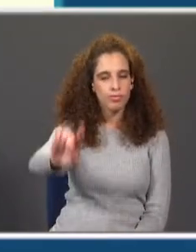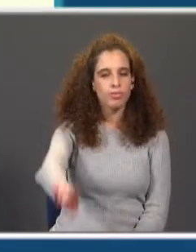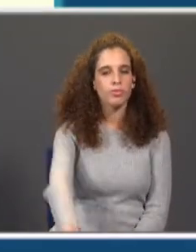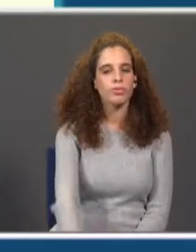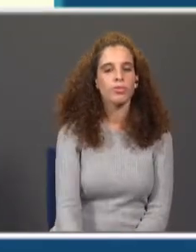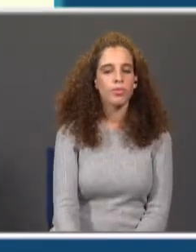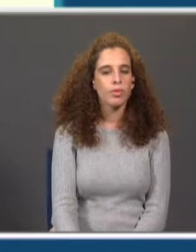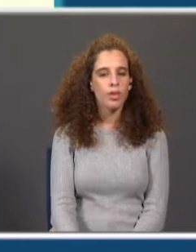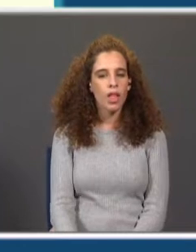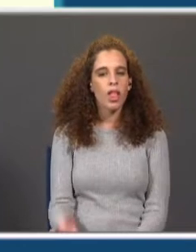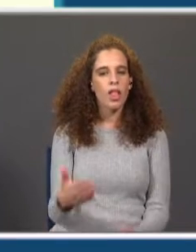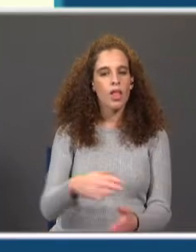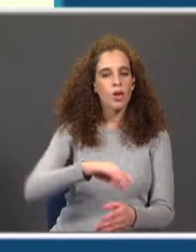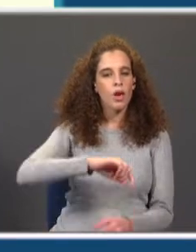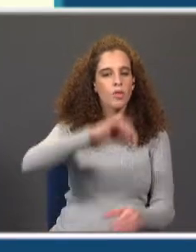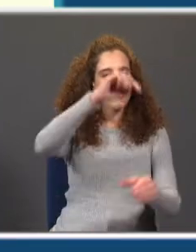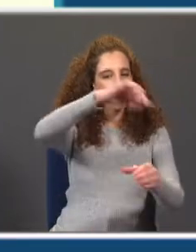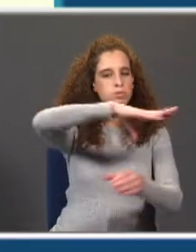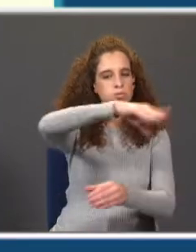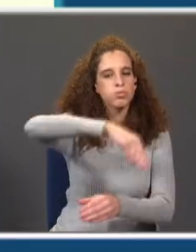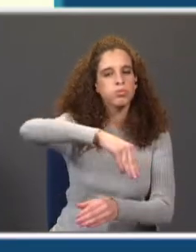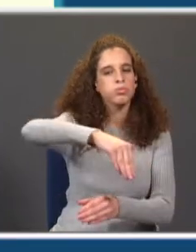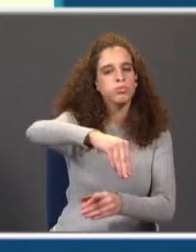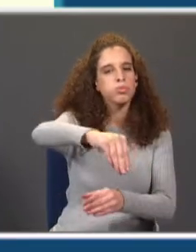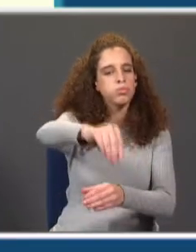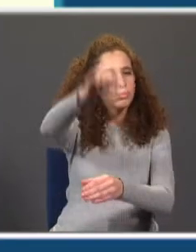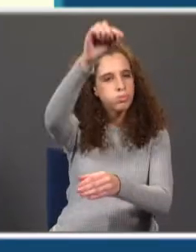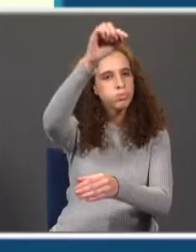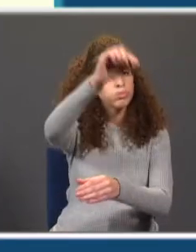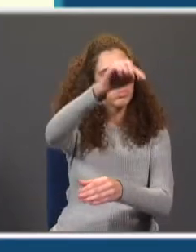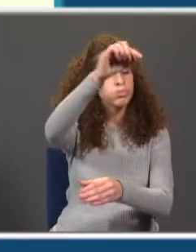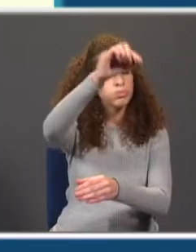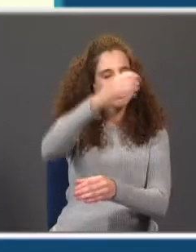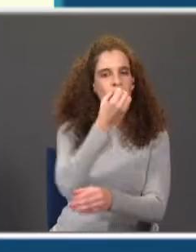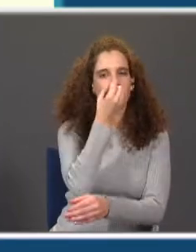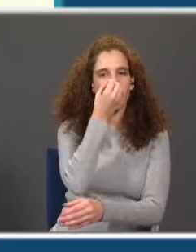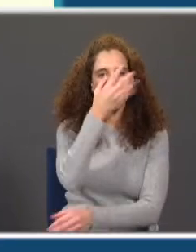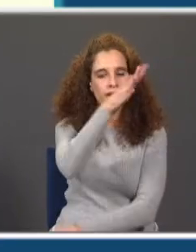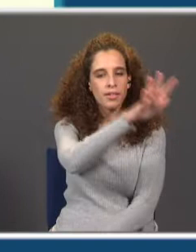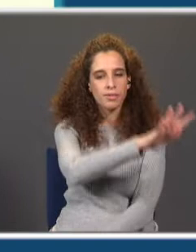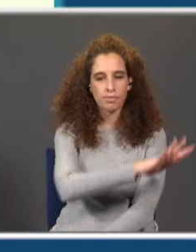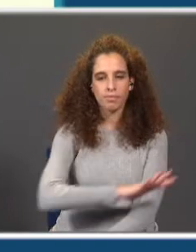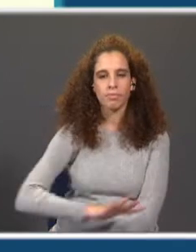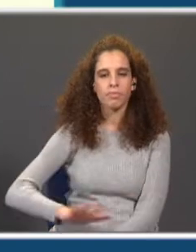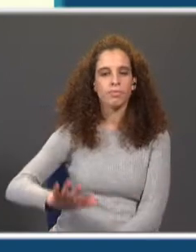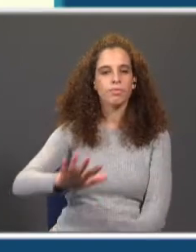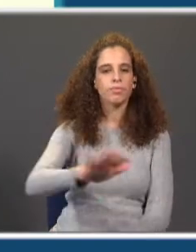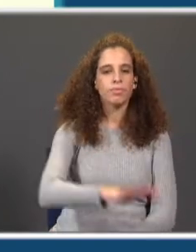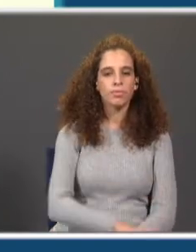Aos confins do mundo, ao fundo do jardim,